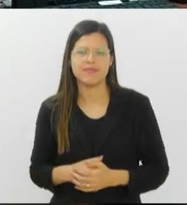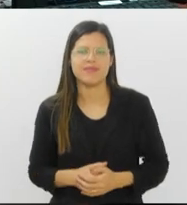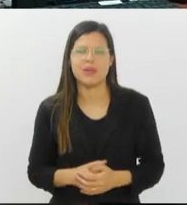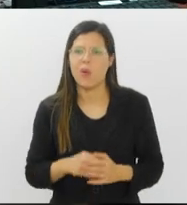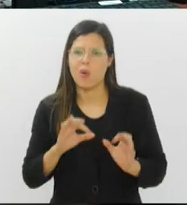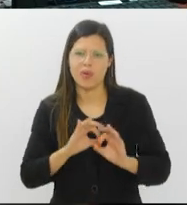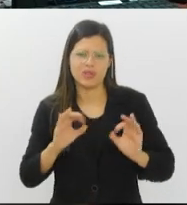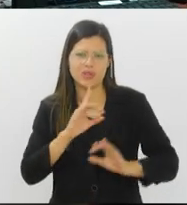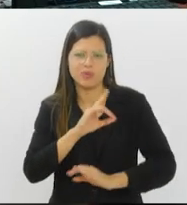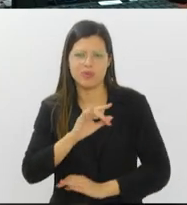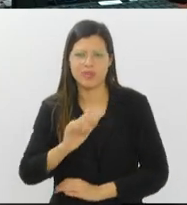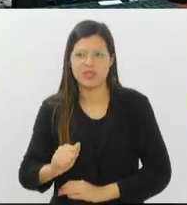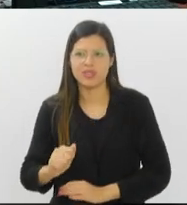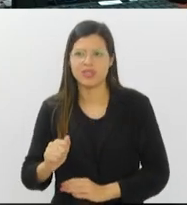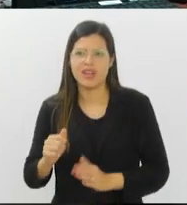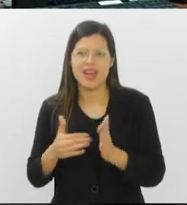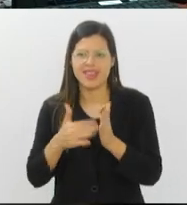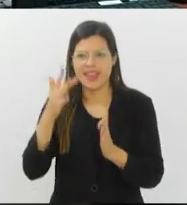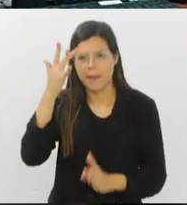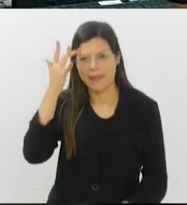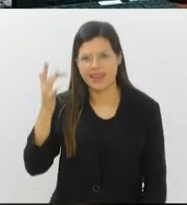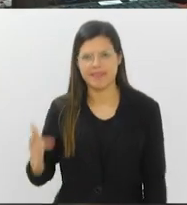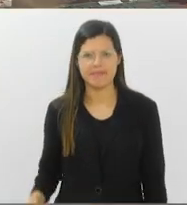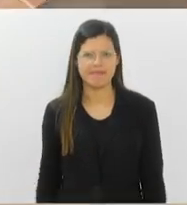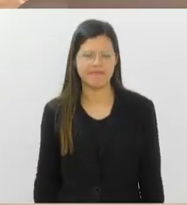Um ótimo dia para você e até amanhã.